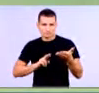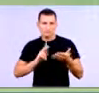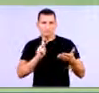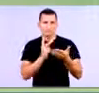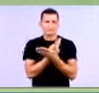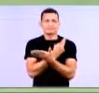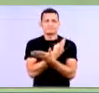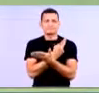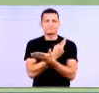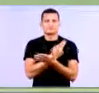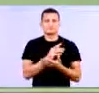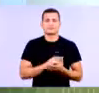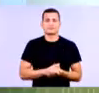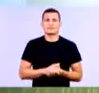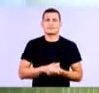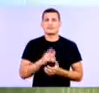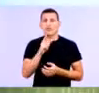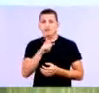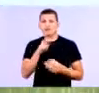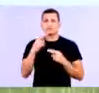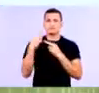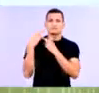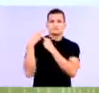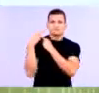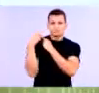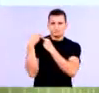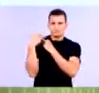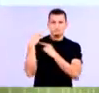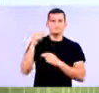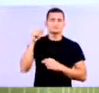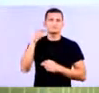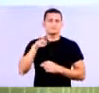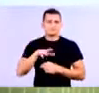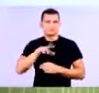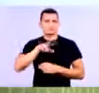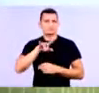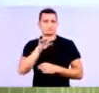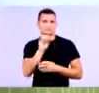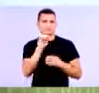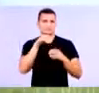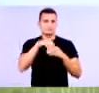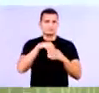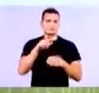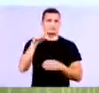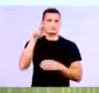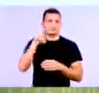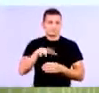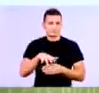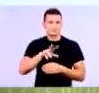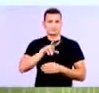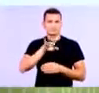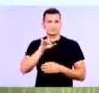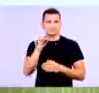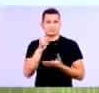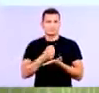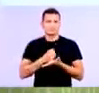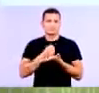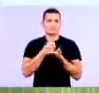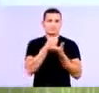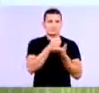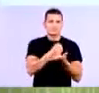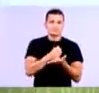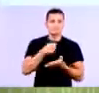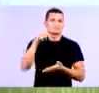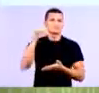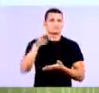incidentes. Essas responsabilidades de quem vai implementar, de quem vai dar suporte, de